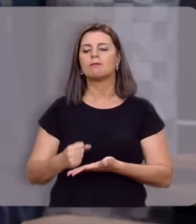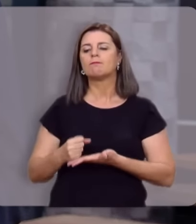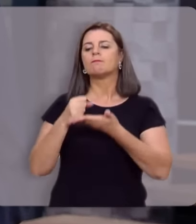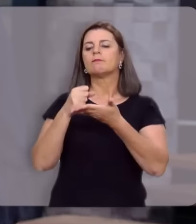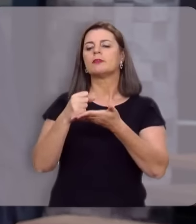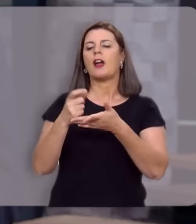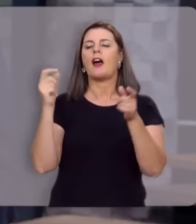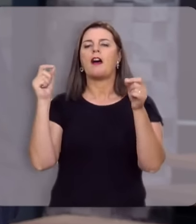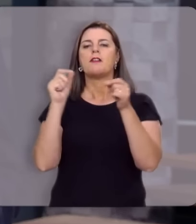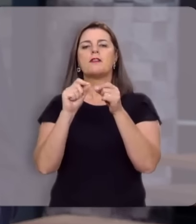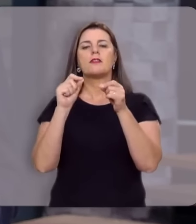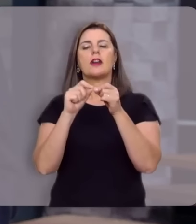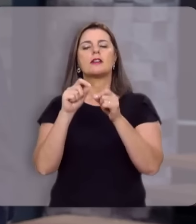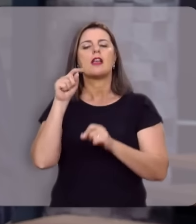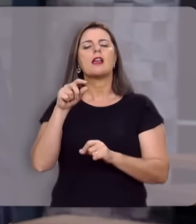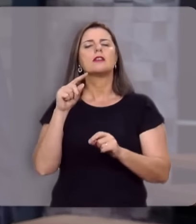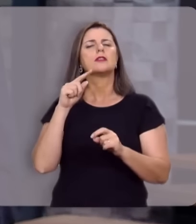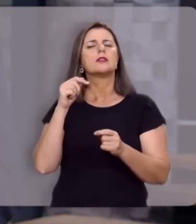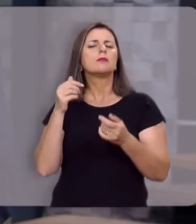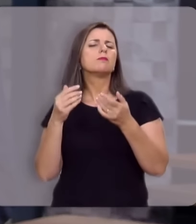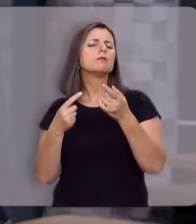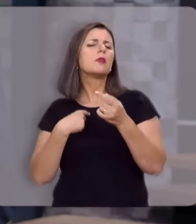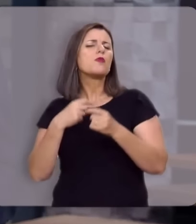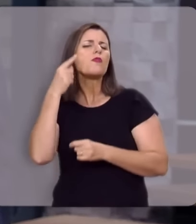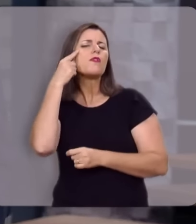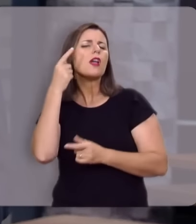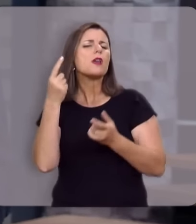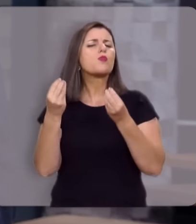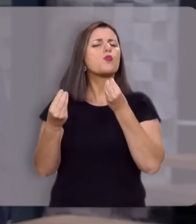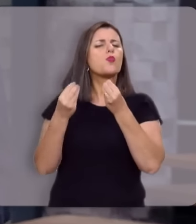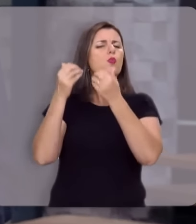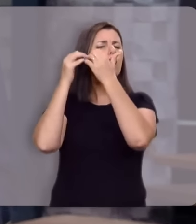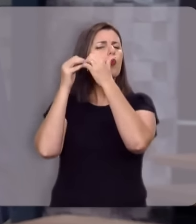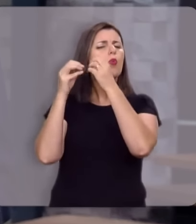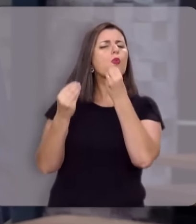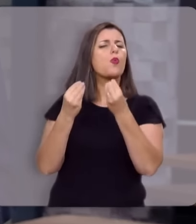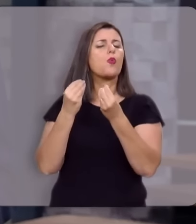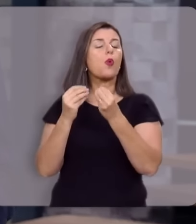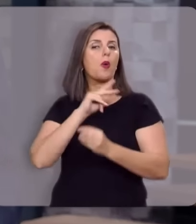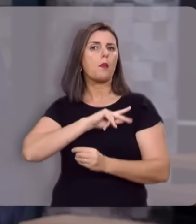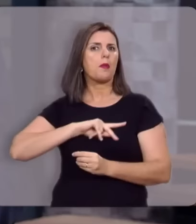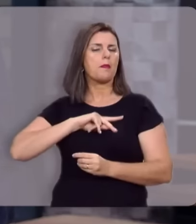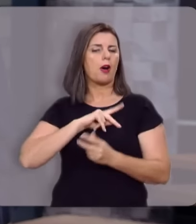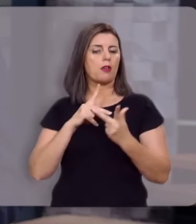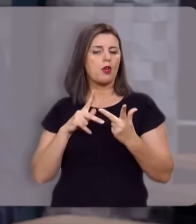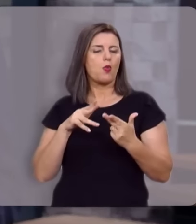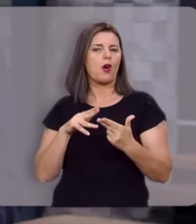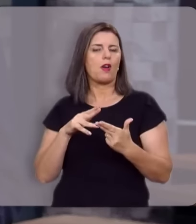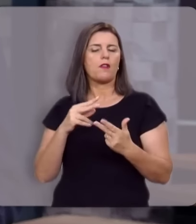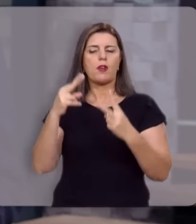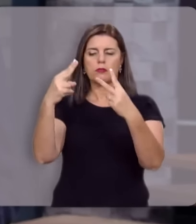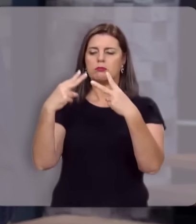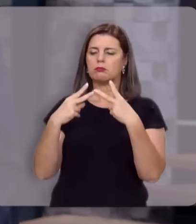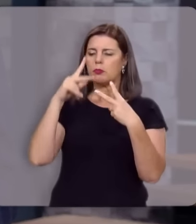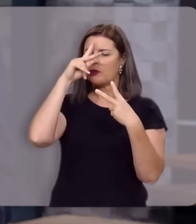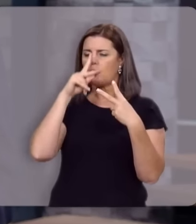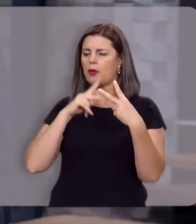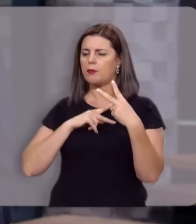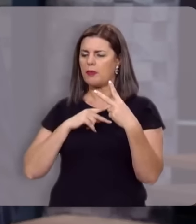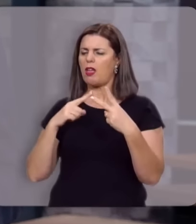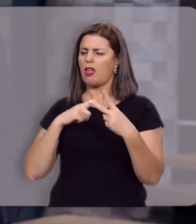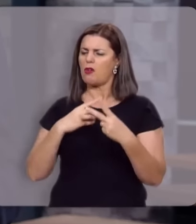nos auxiliando a fazer esse balanço, assim como o apóstolo Paulo, ao olhar para a sua própria vida,